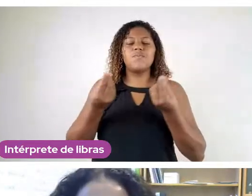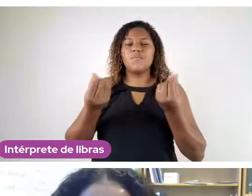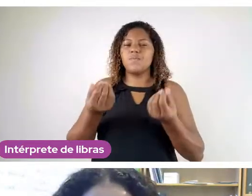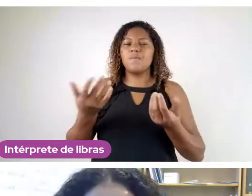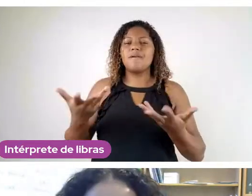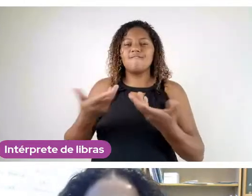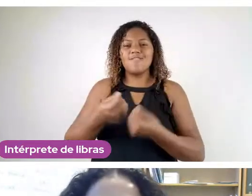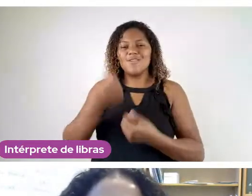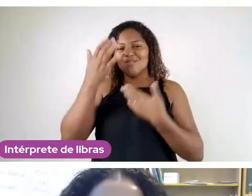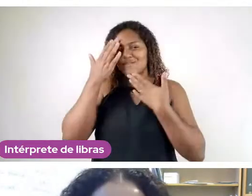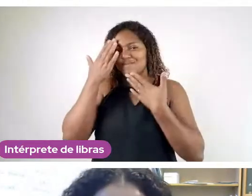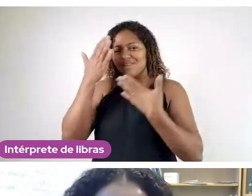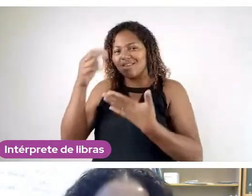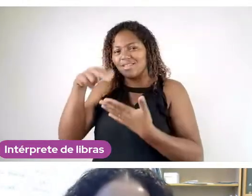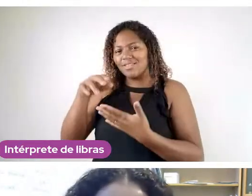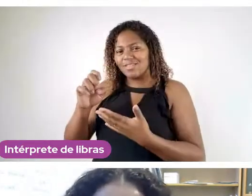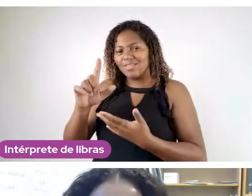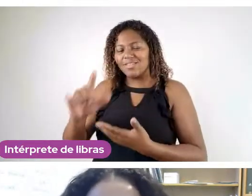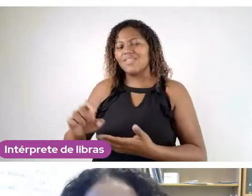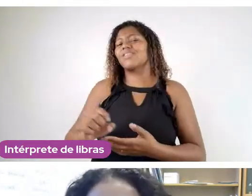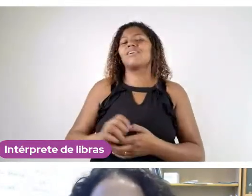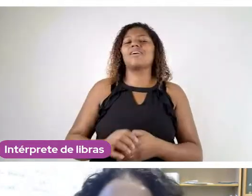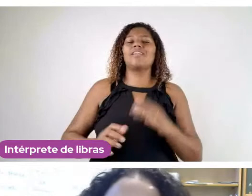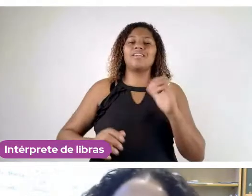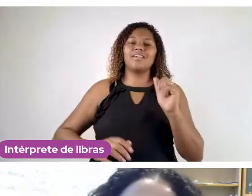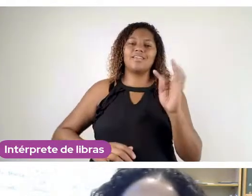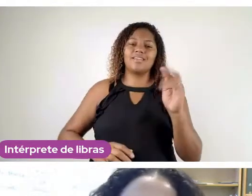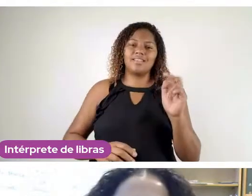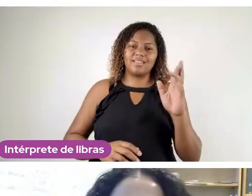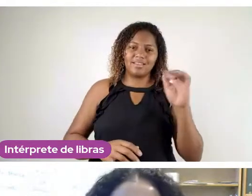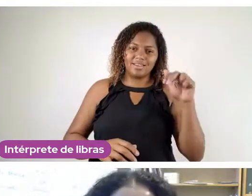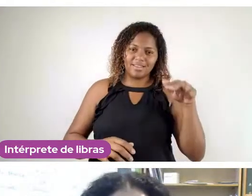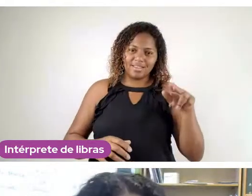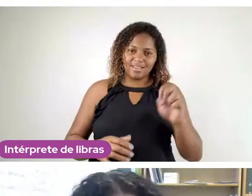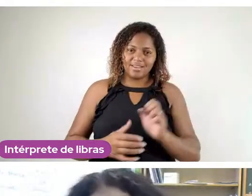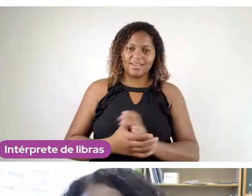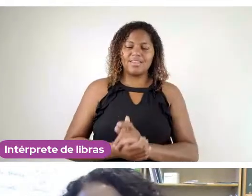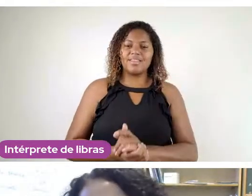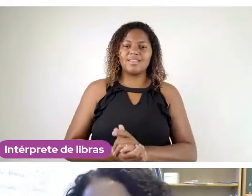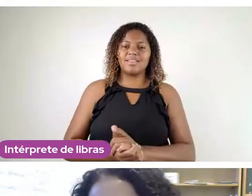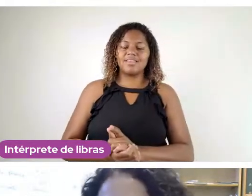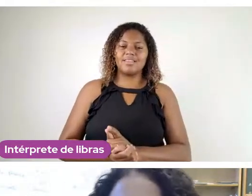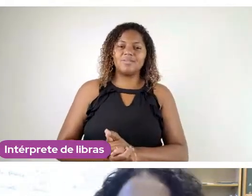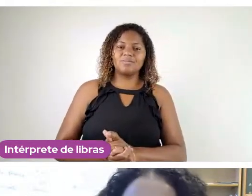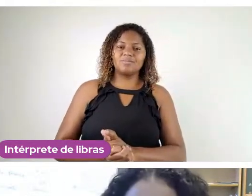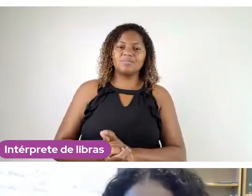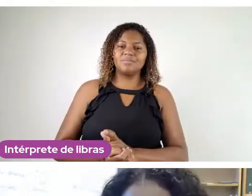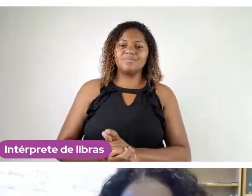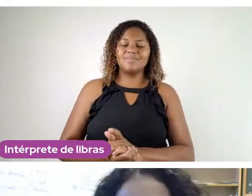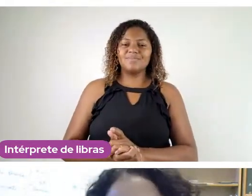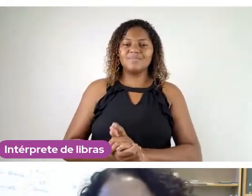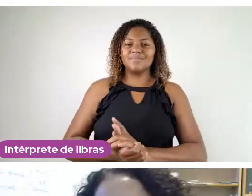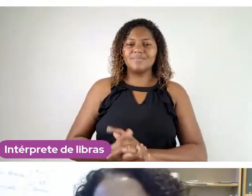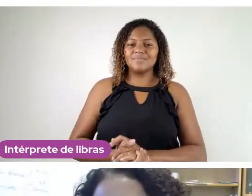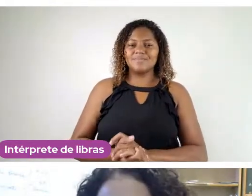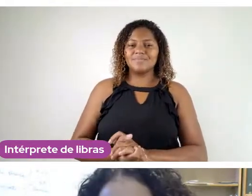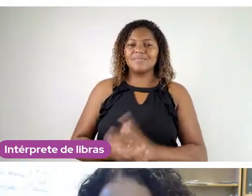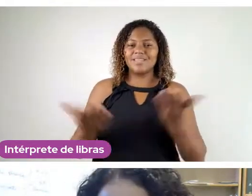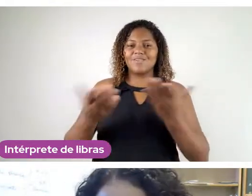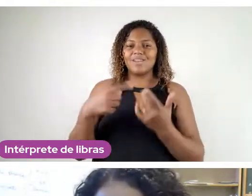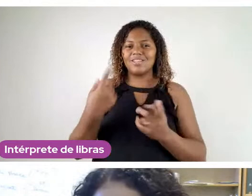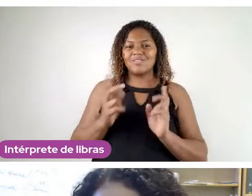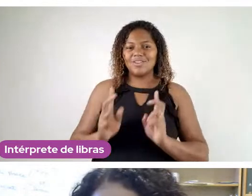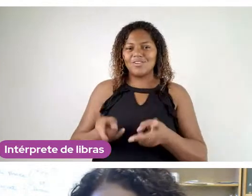Graças, Catarina. E muito obrigada. Nós vamos dar continuidade agora. Nós vamos dar continuidade